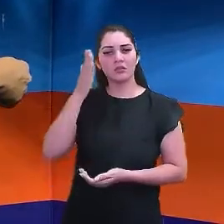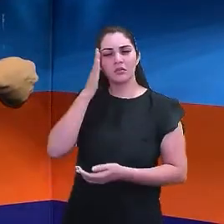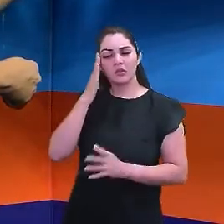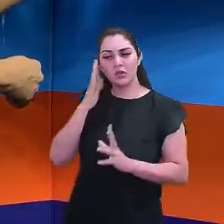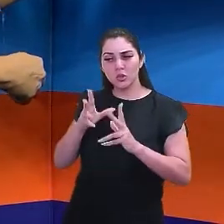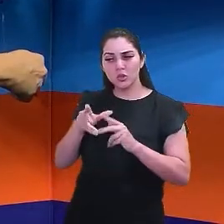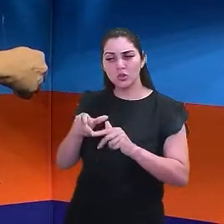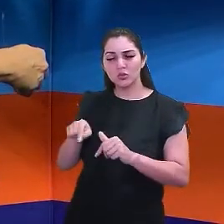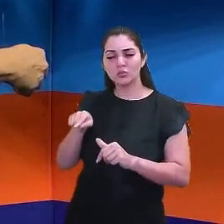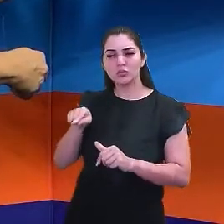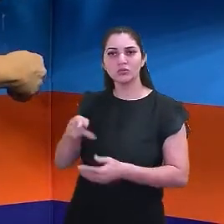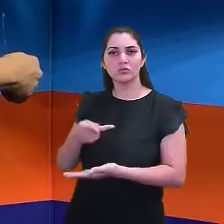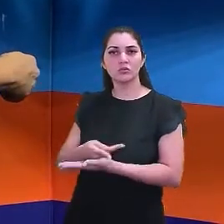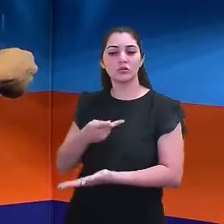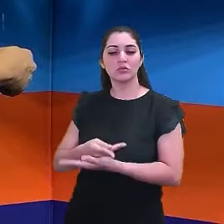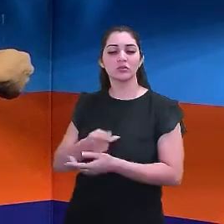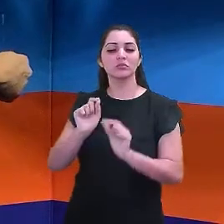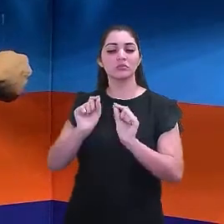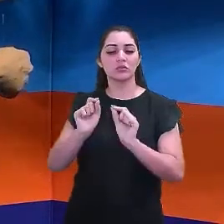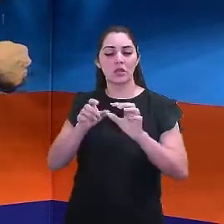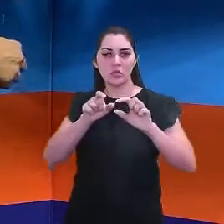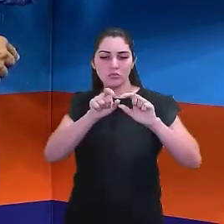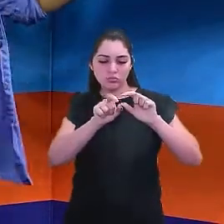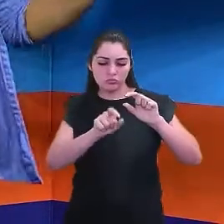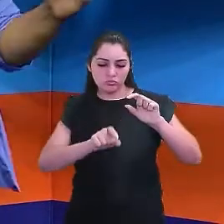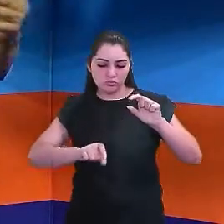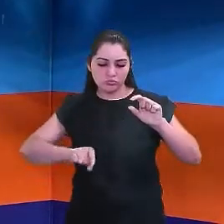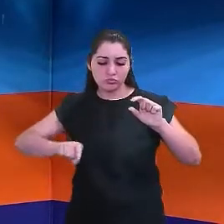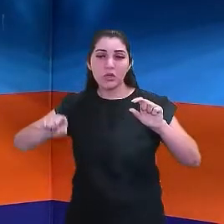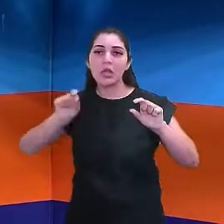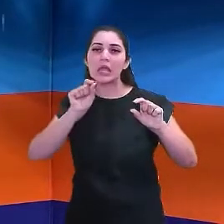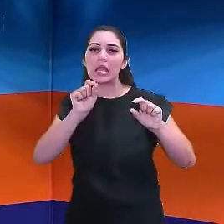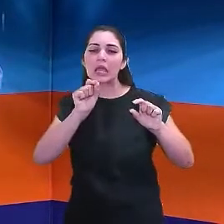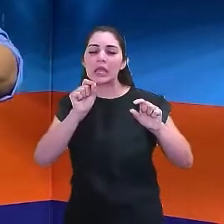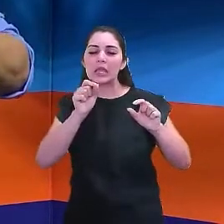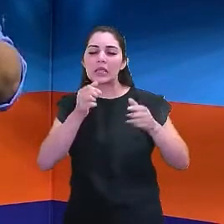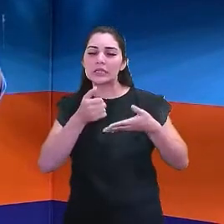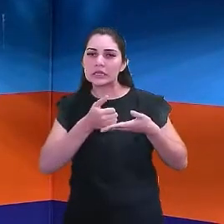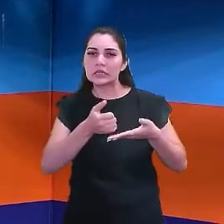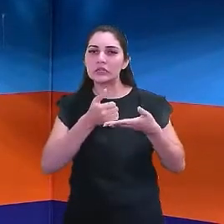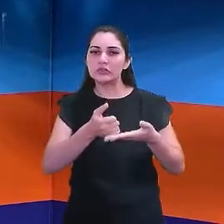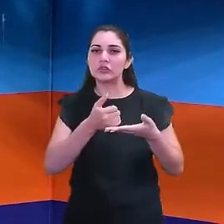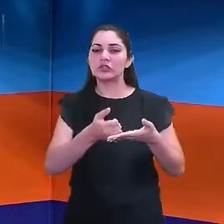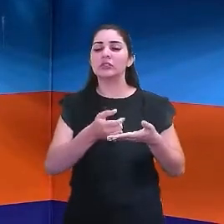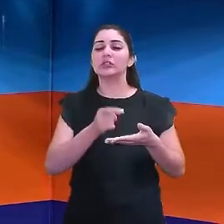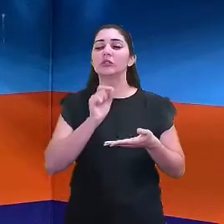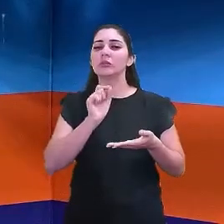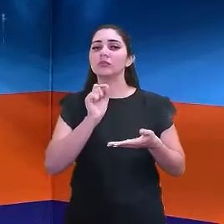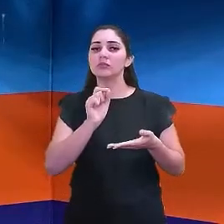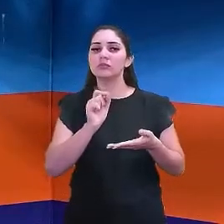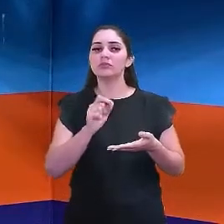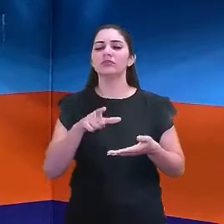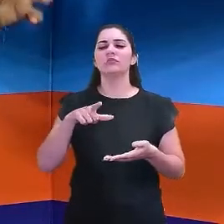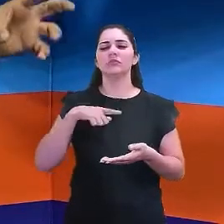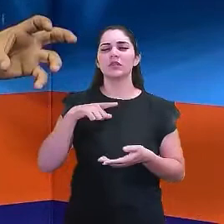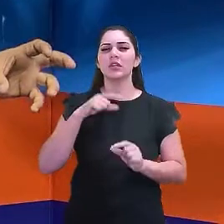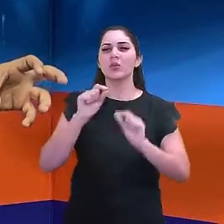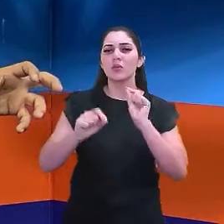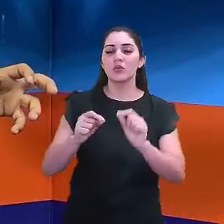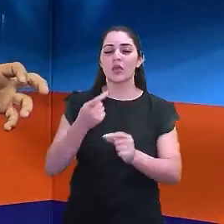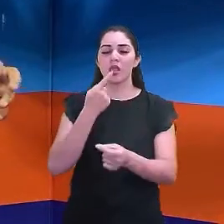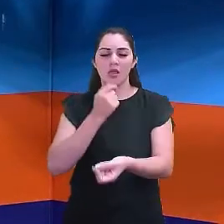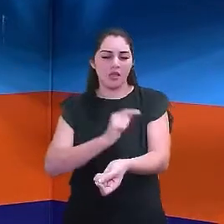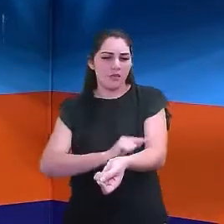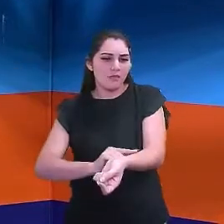tudo isso está ocorrendo, ó, tanto esse processo aqui, quem é que está transportando, quem é que está levando quem, você vai ver que tem a ver com plasma sanguíneo, tem a ver com